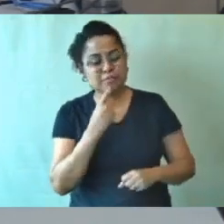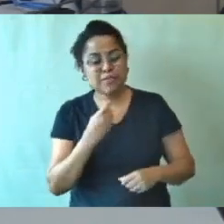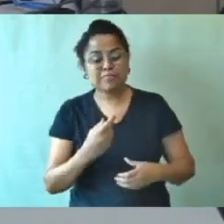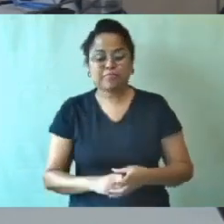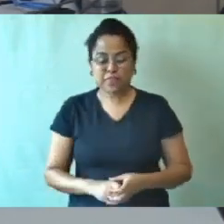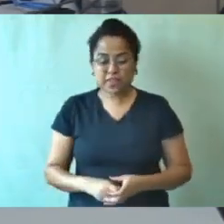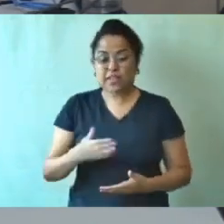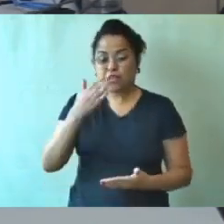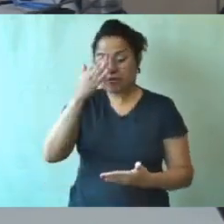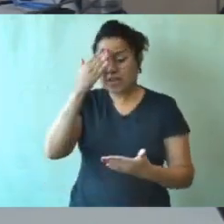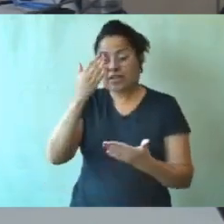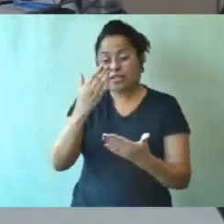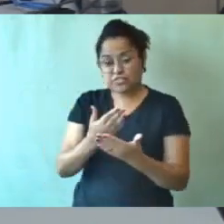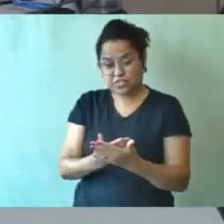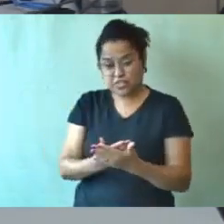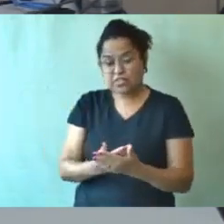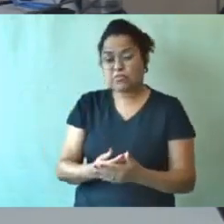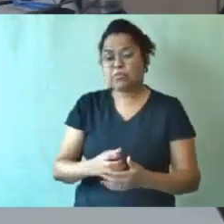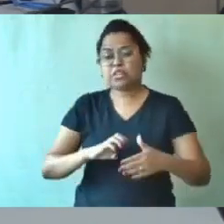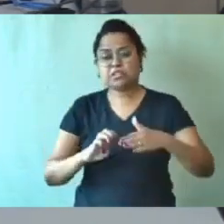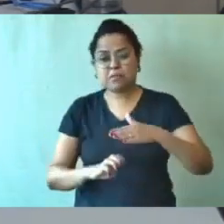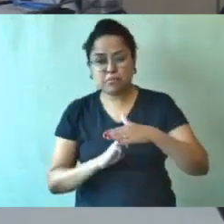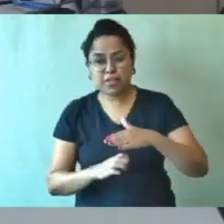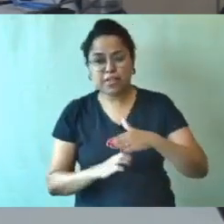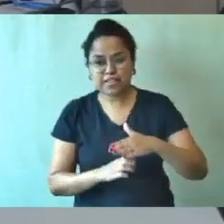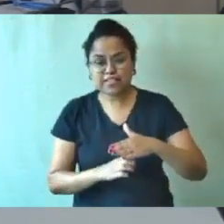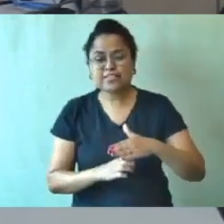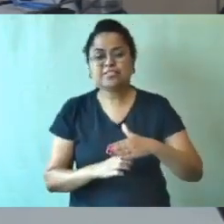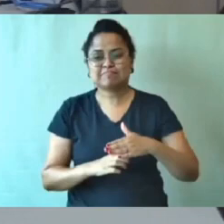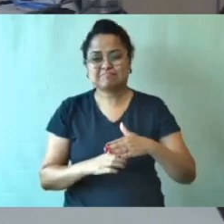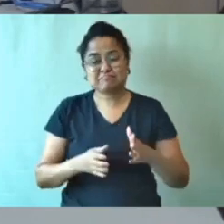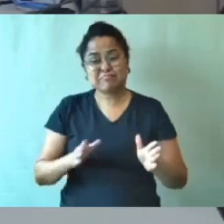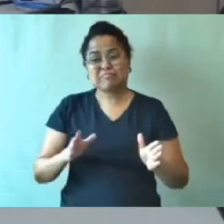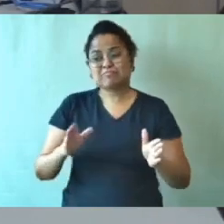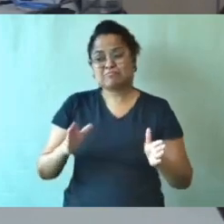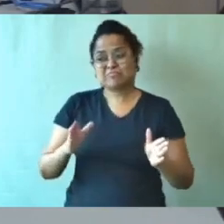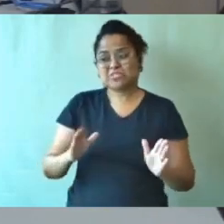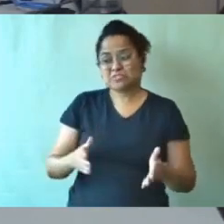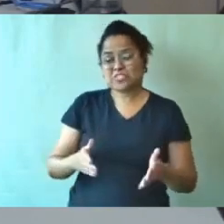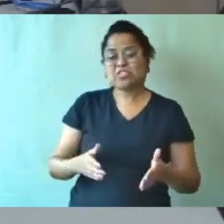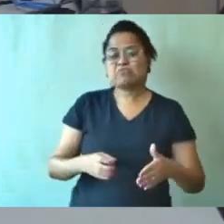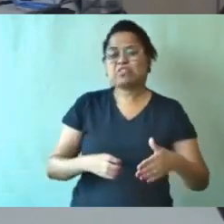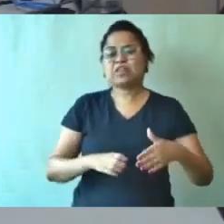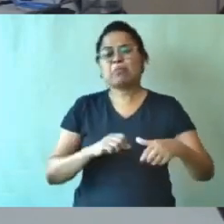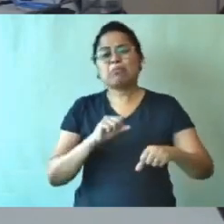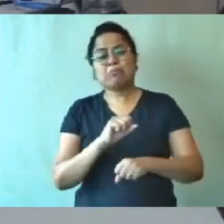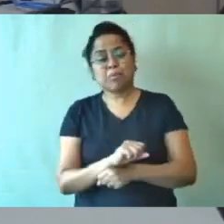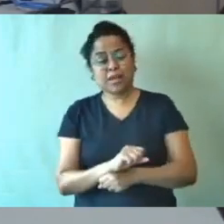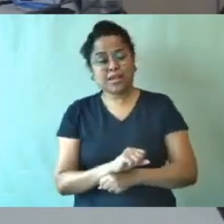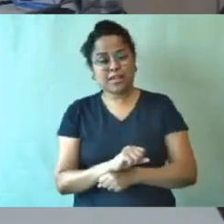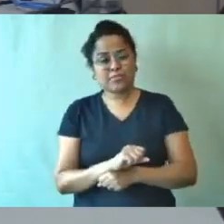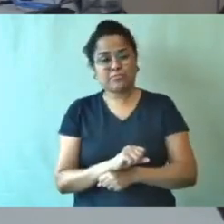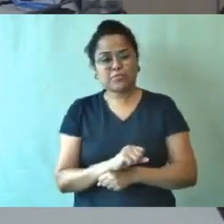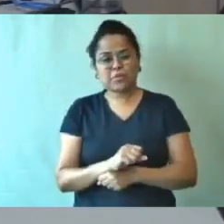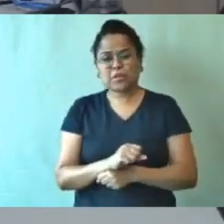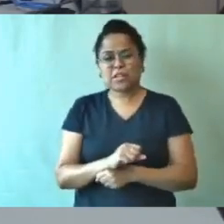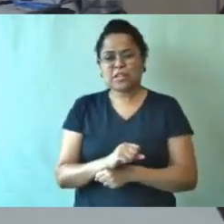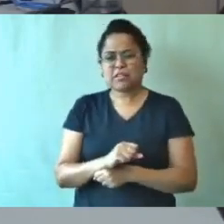ter parado, se fosse o caso, porque se não tem, ninguém tem que bancar um prejuízo, mas ao mesmo tempo,